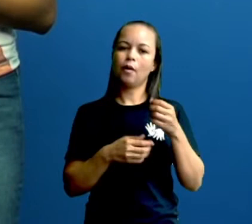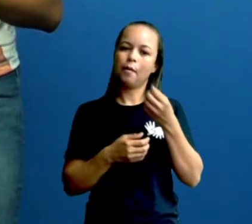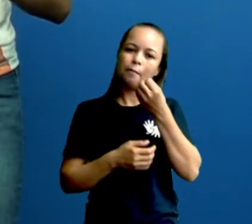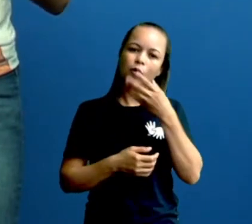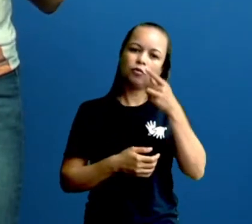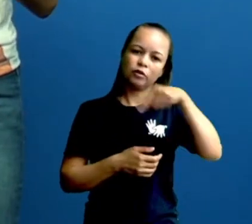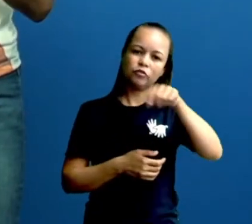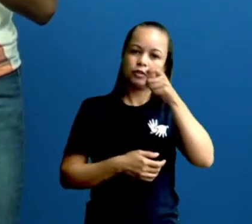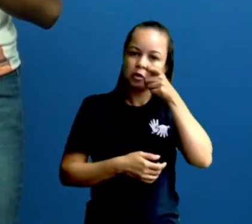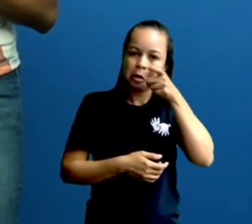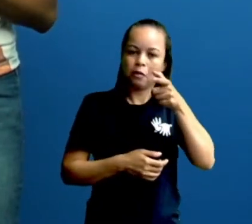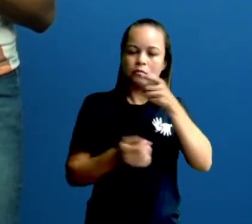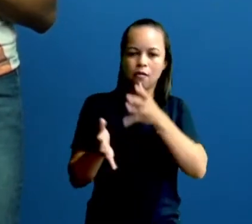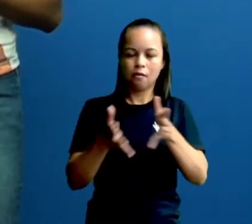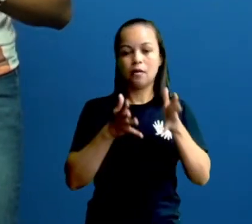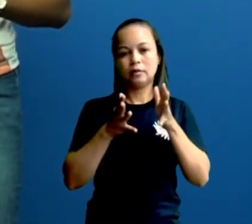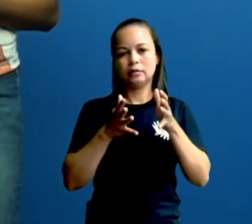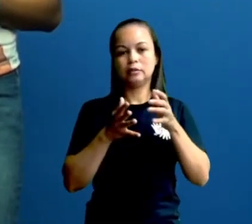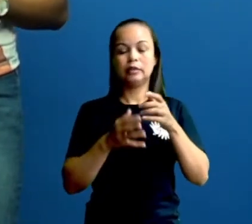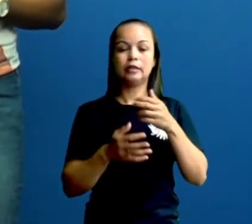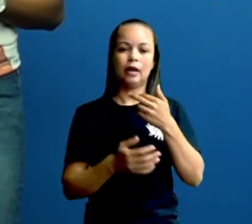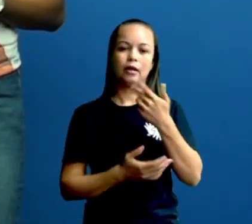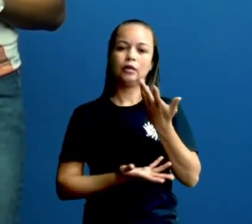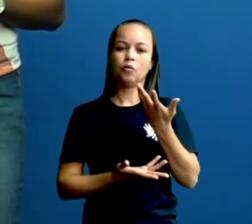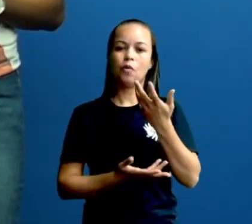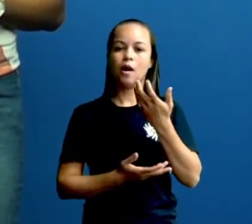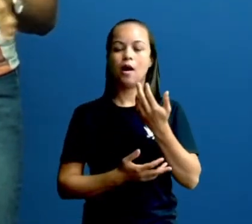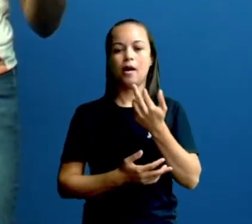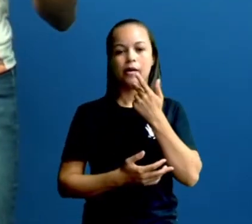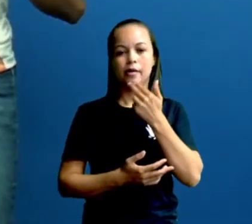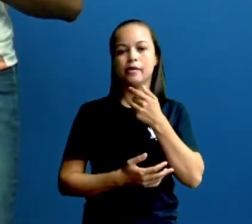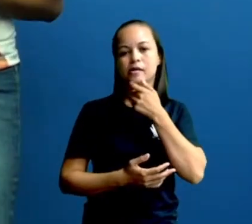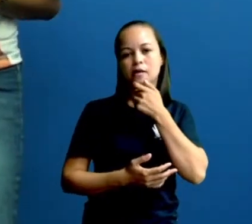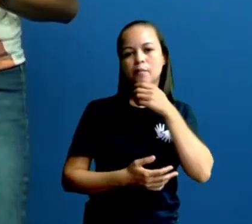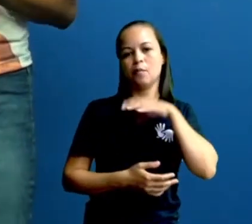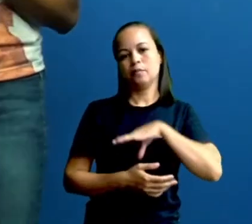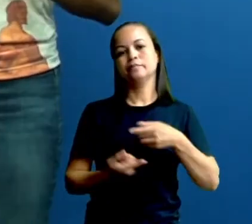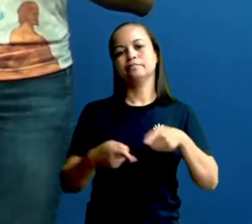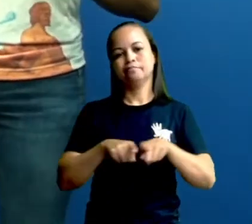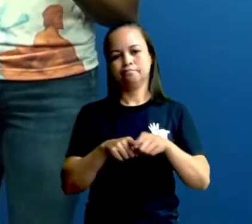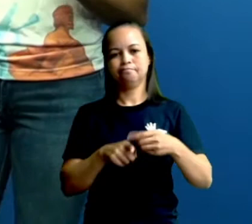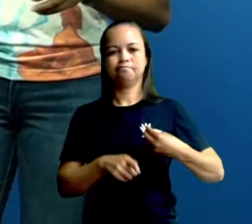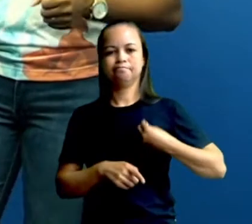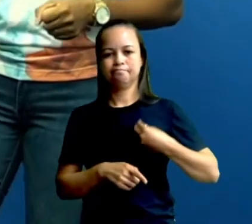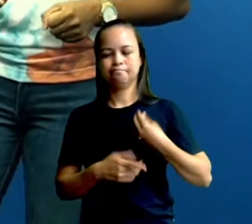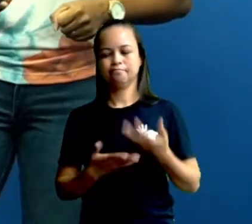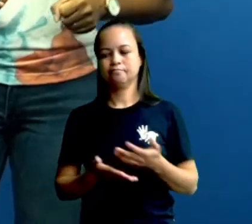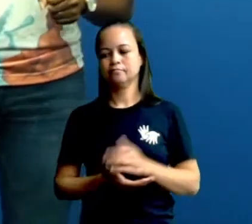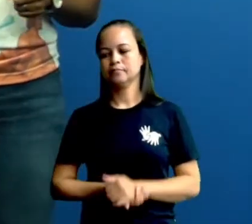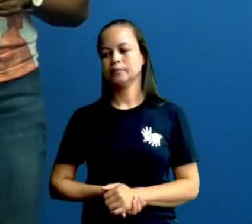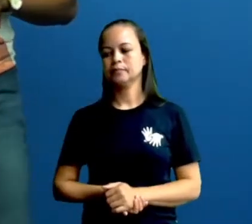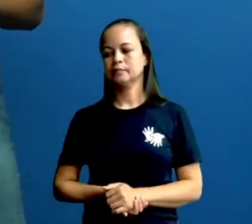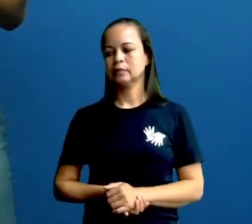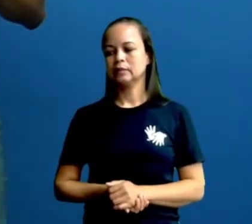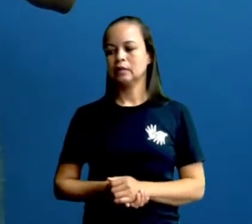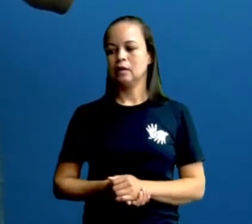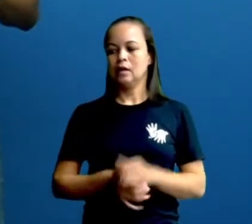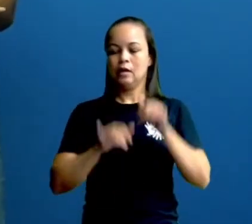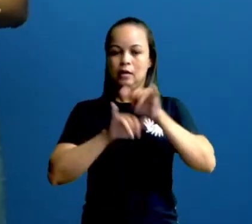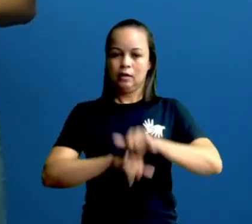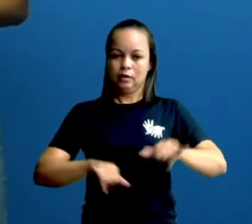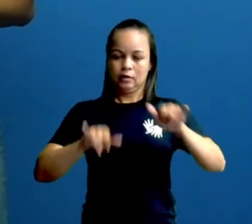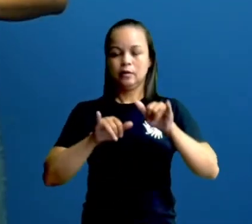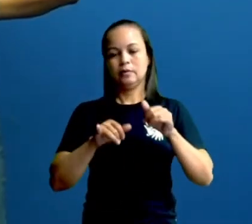essas diferenças que na língua portuguesa também existe, certo? Agora, passado o recadinho importante aí para a